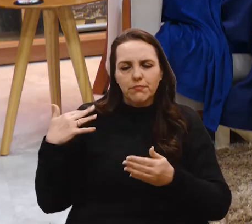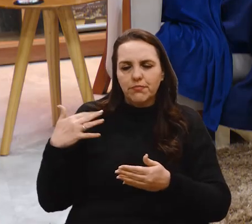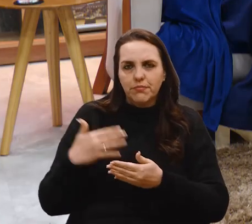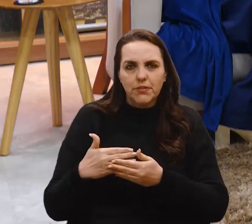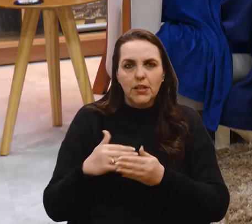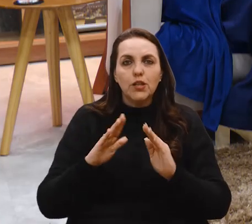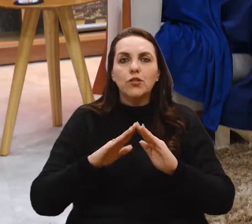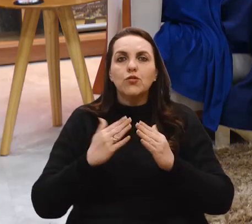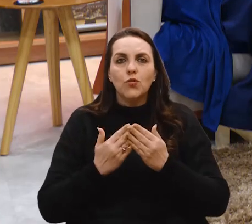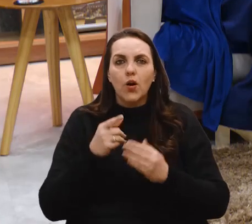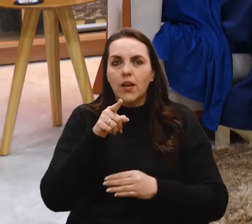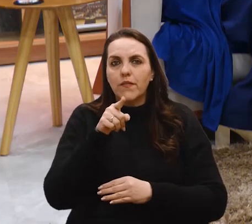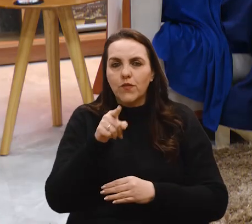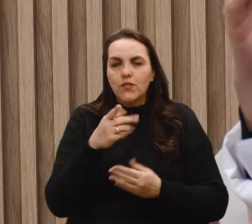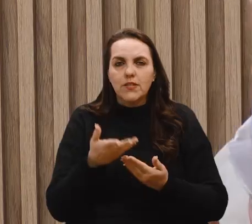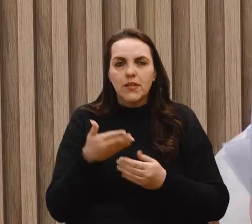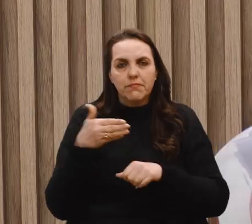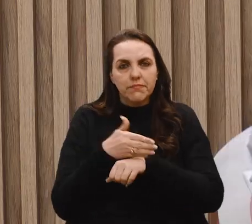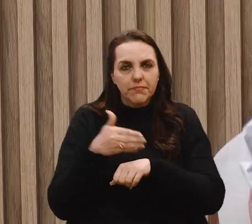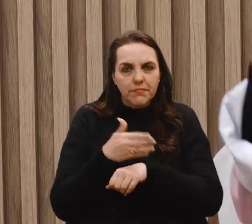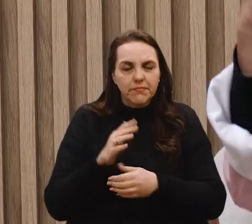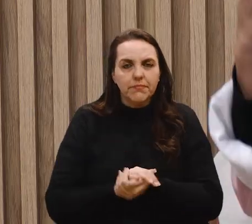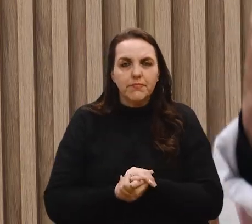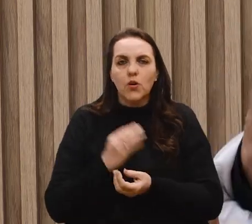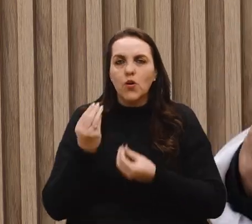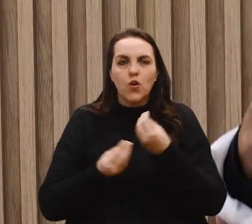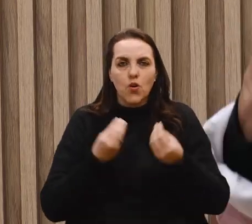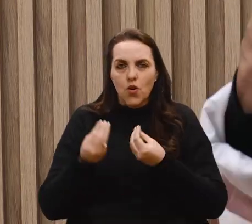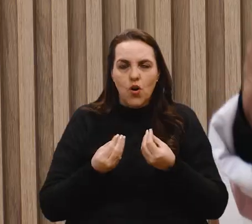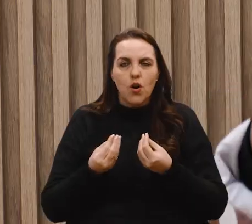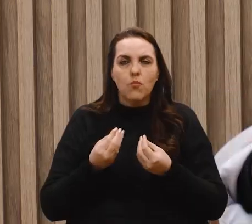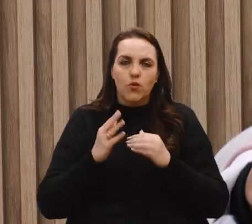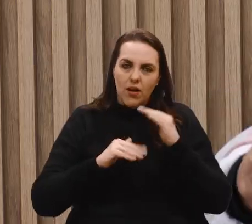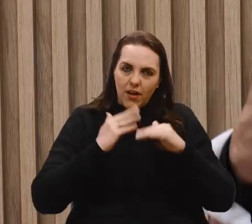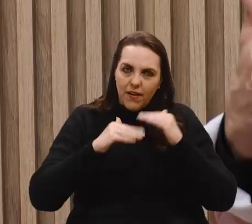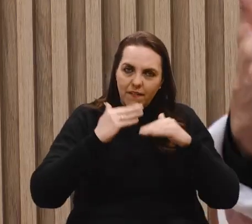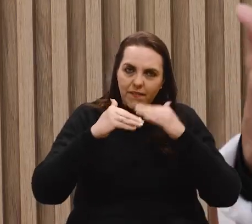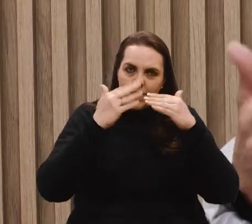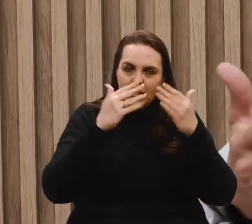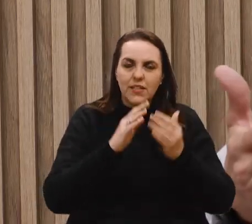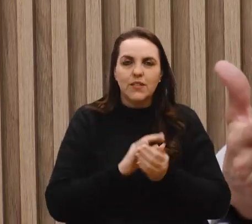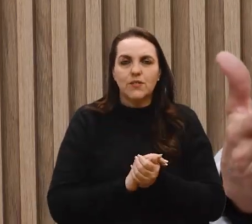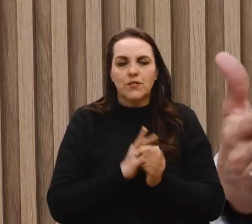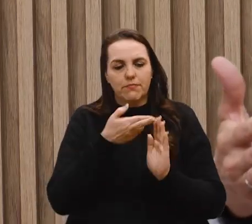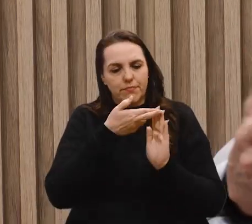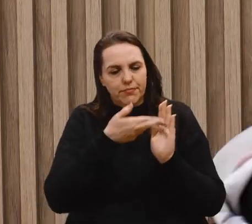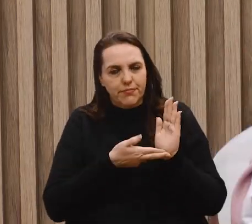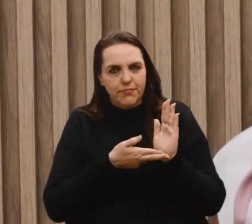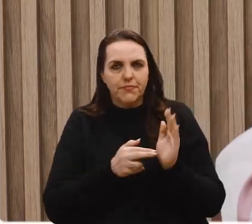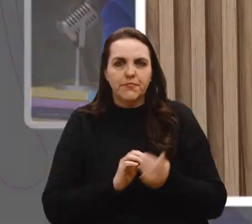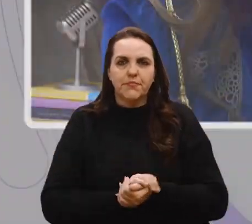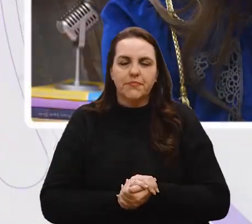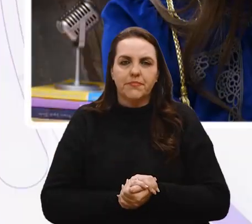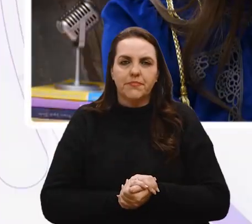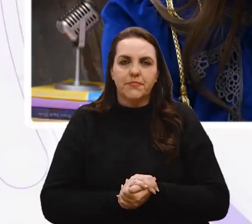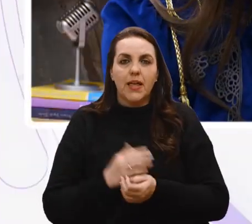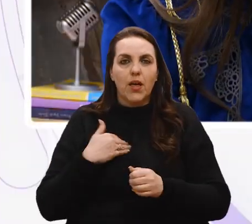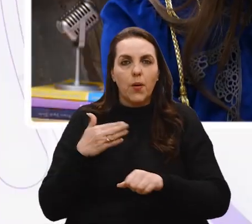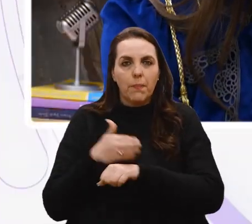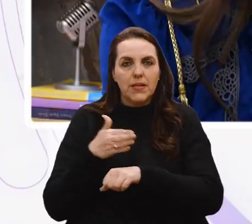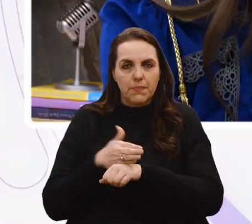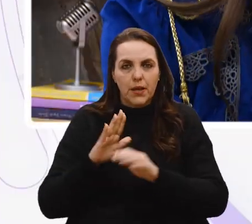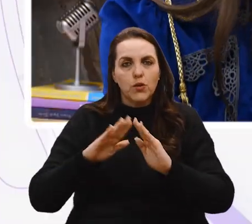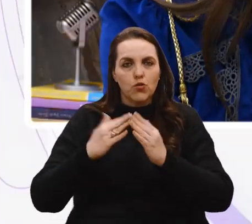que escolas você frequentou e como é que você foi tendo esses avanços regulamentados? Eu frequentei o